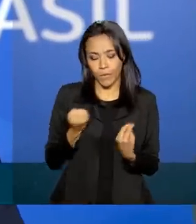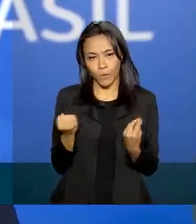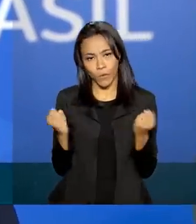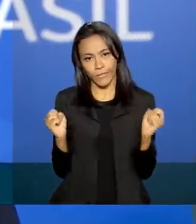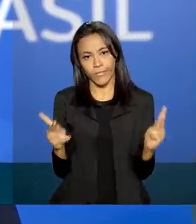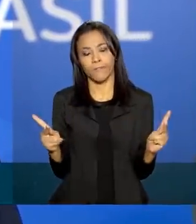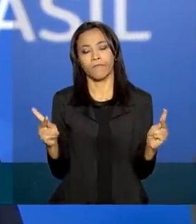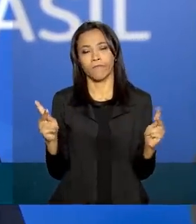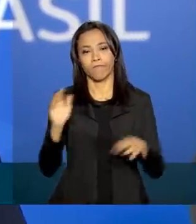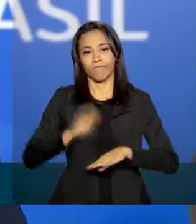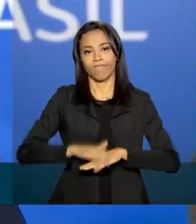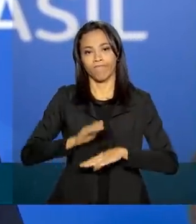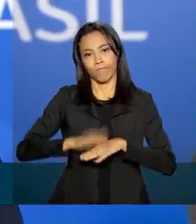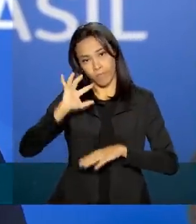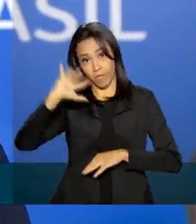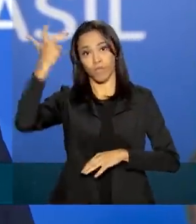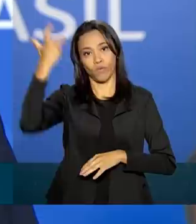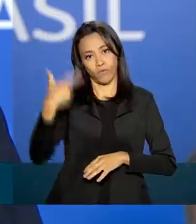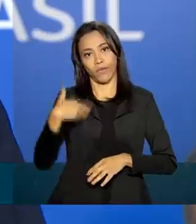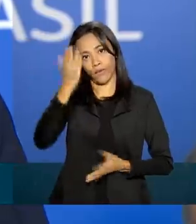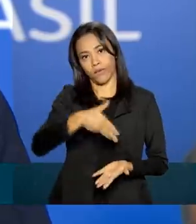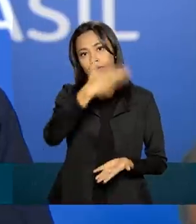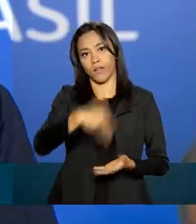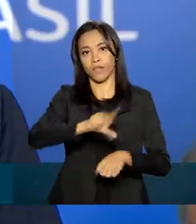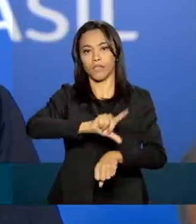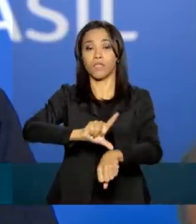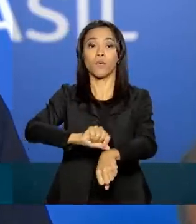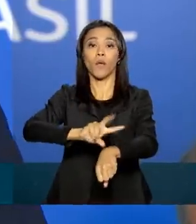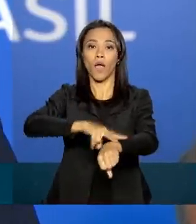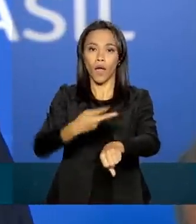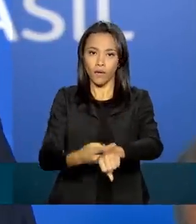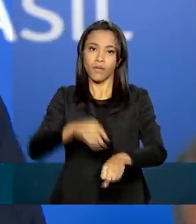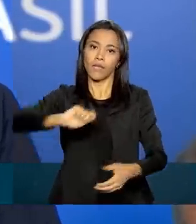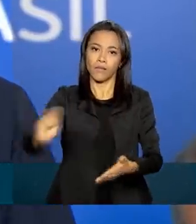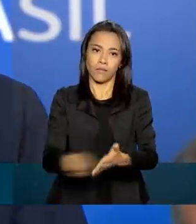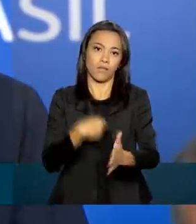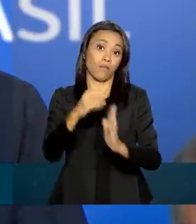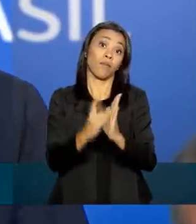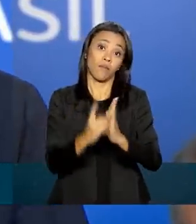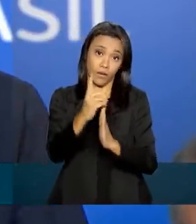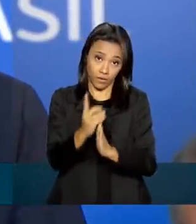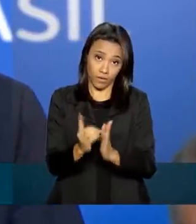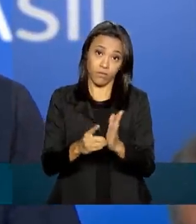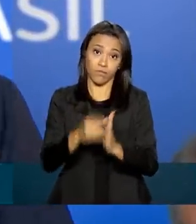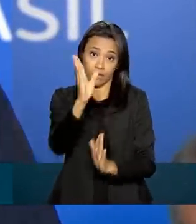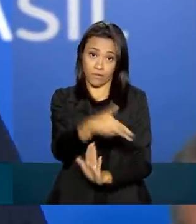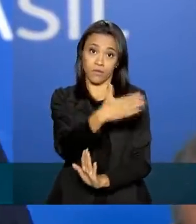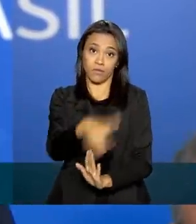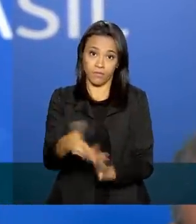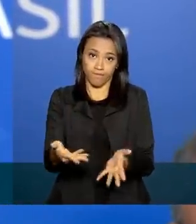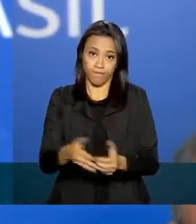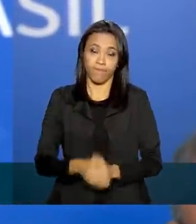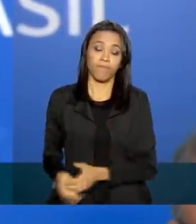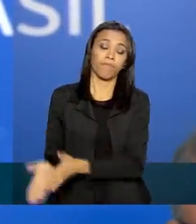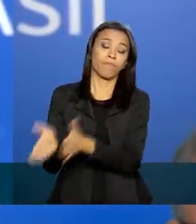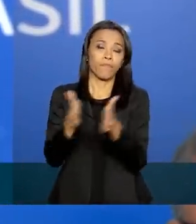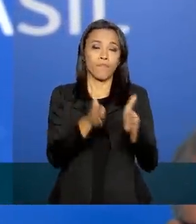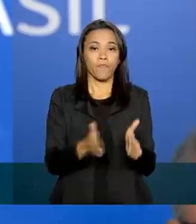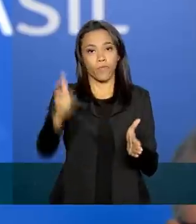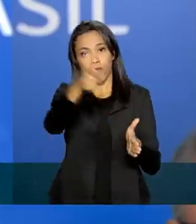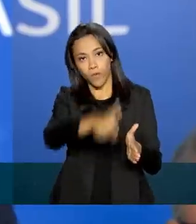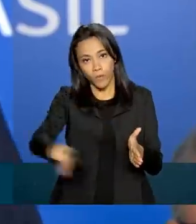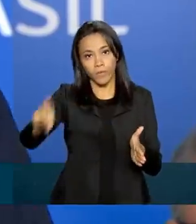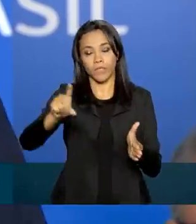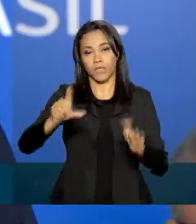tive o prazer ea honra de assinar o decreto nesse sentido agora uma outra mensagem a todos os